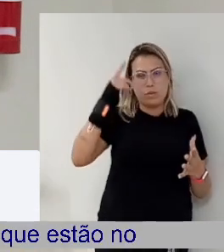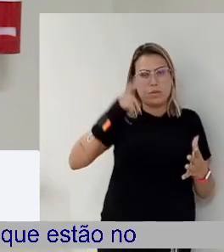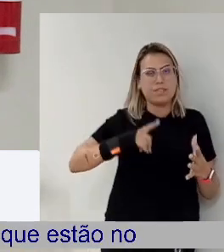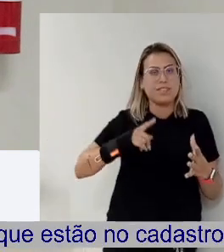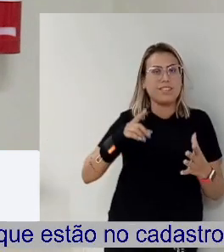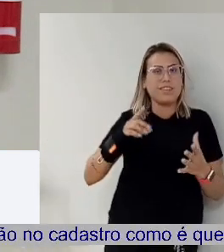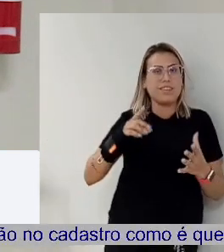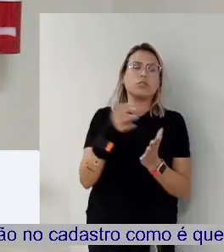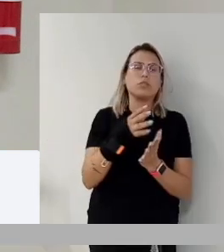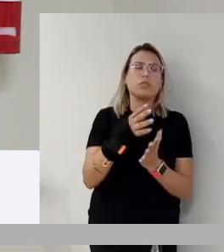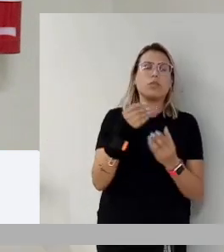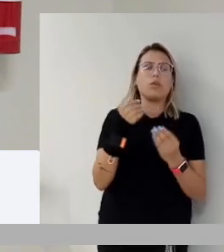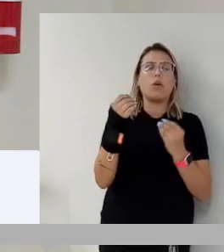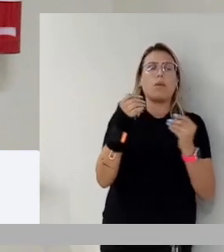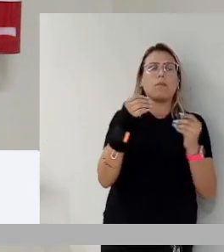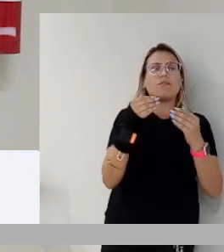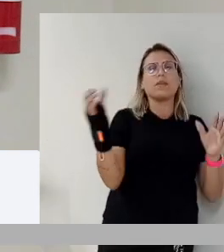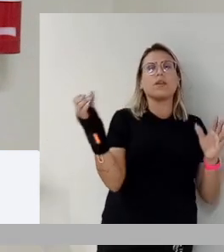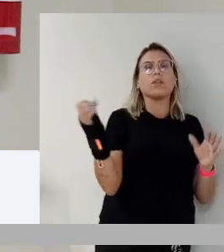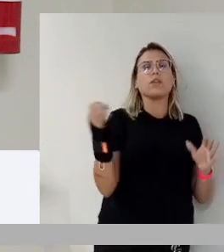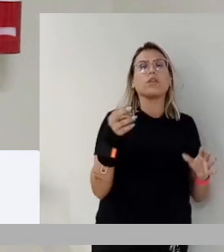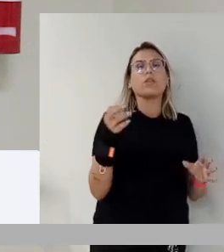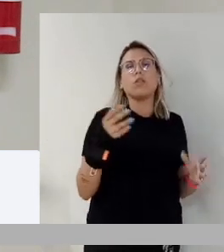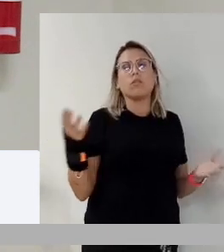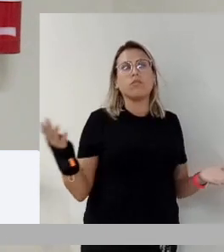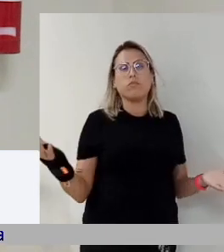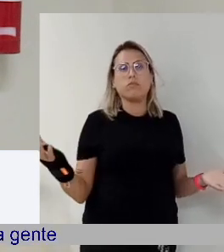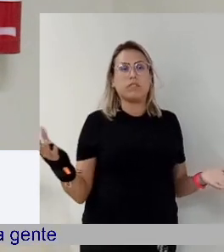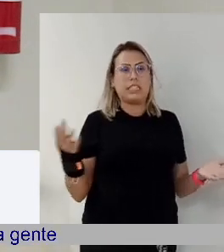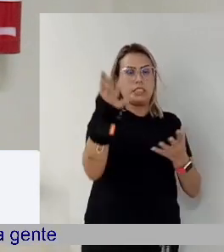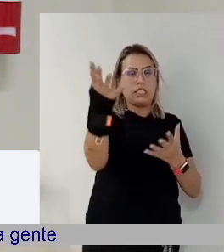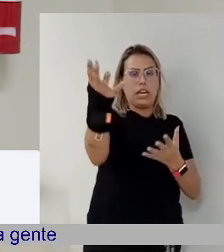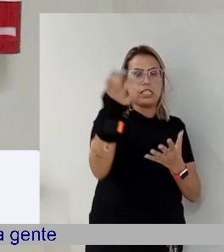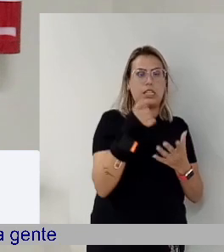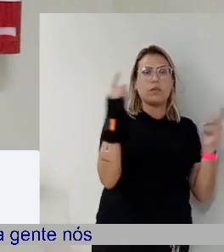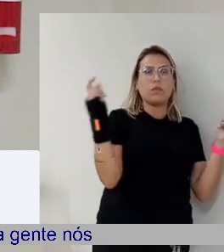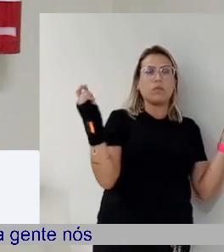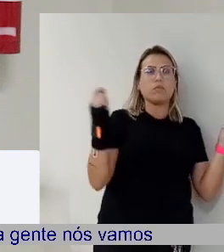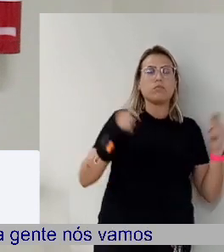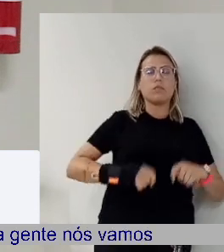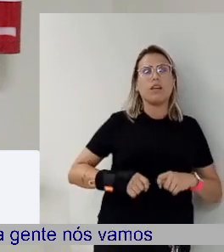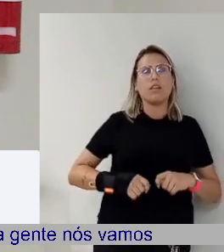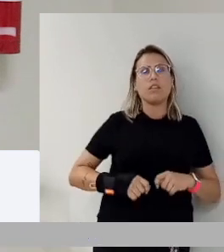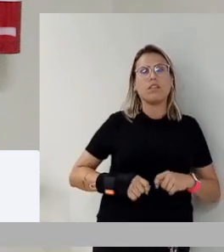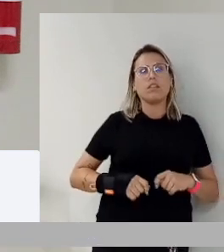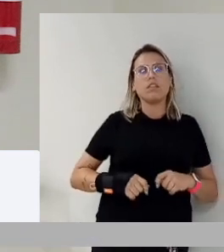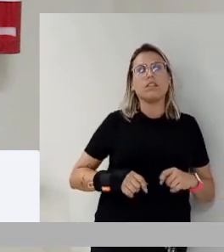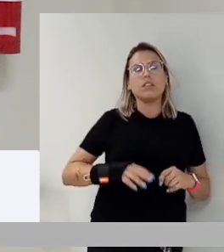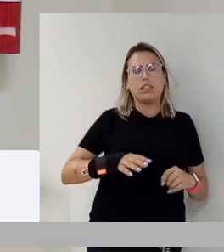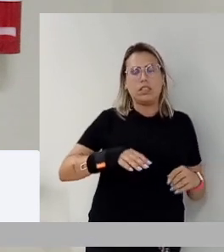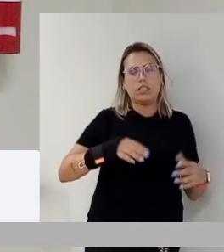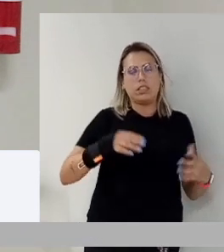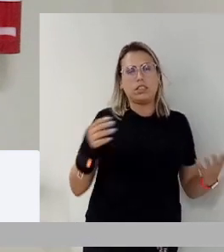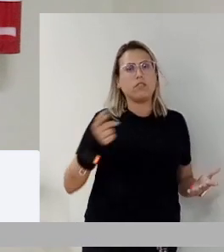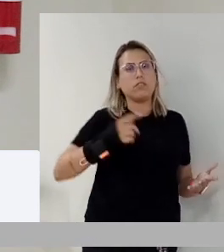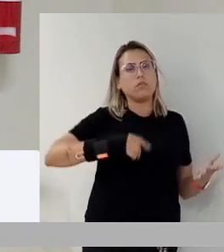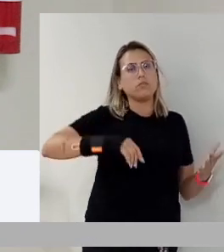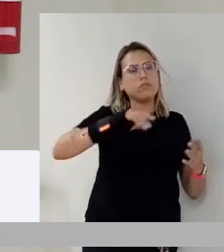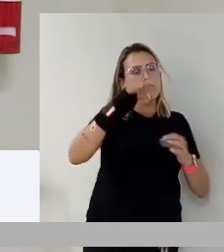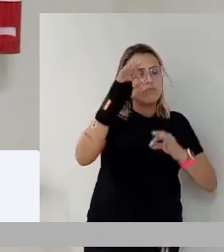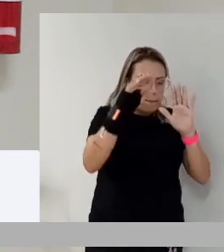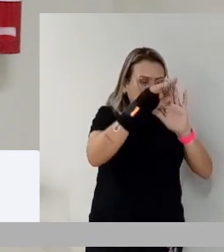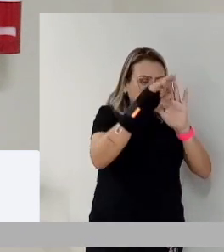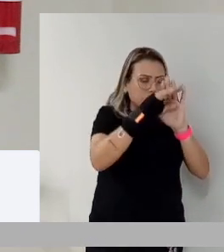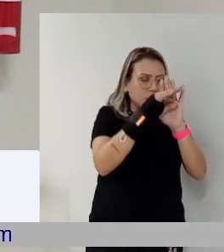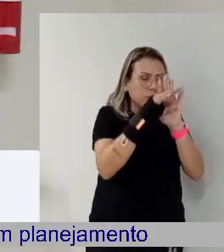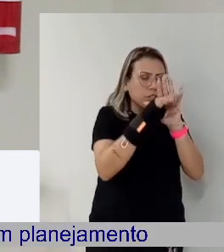cadastro novos então a gente nós vamos sentar vamos eh tentar elaborar né um planejamento para